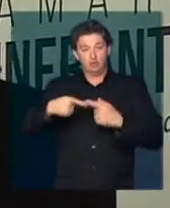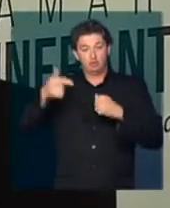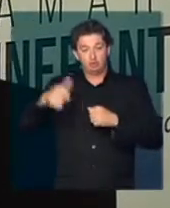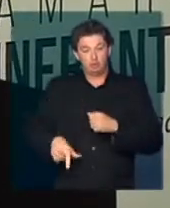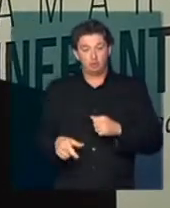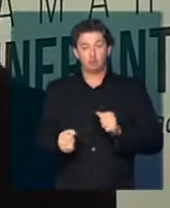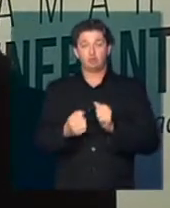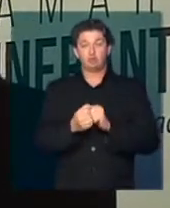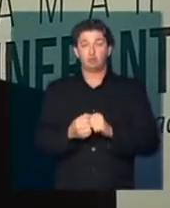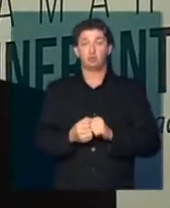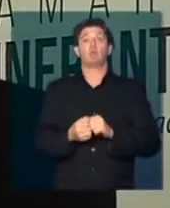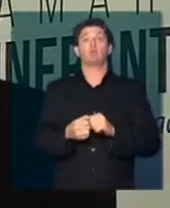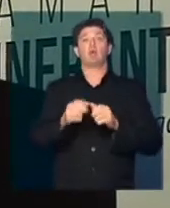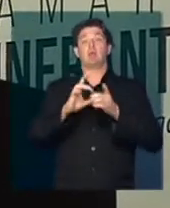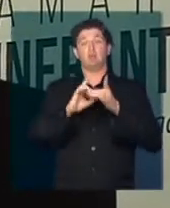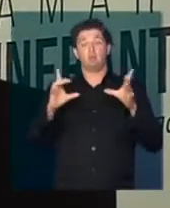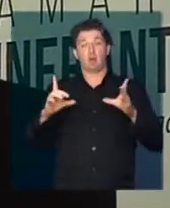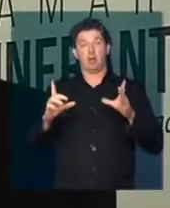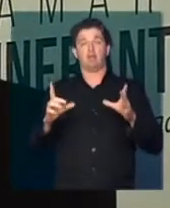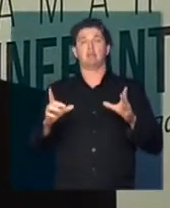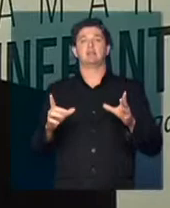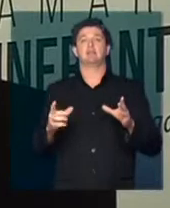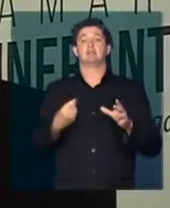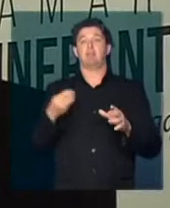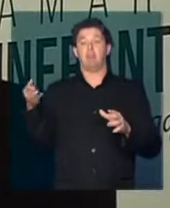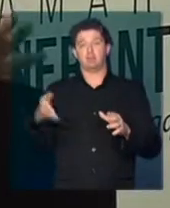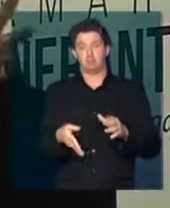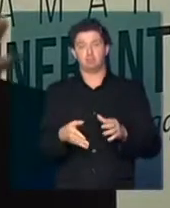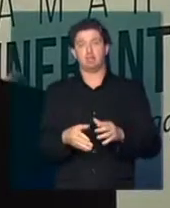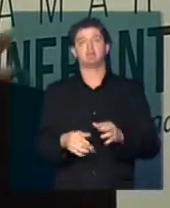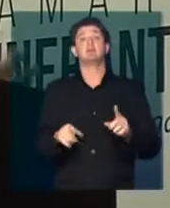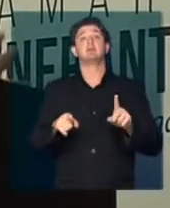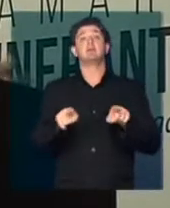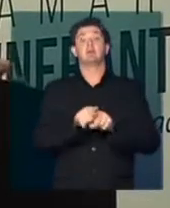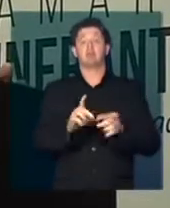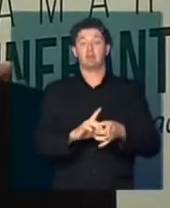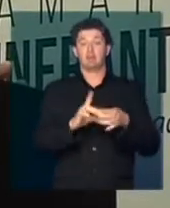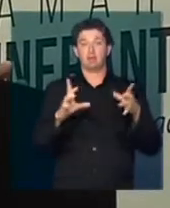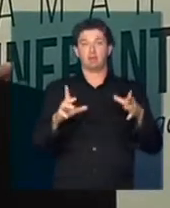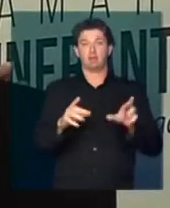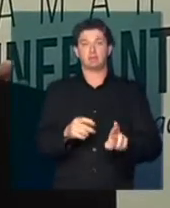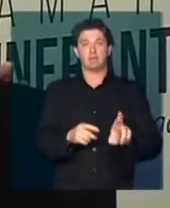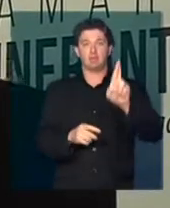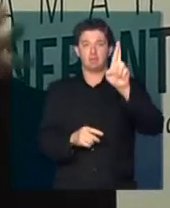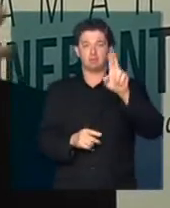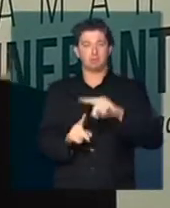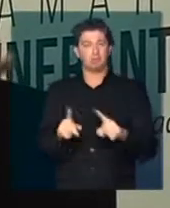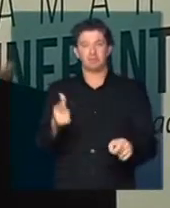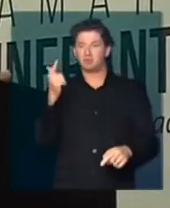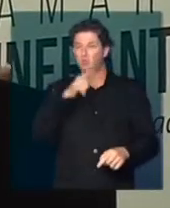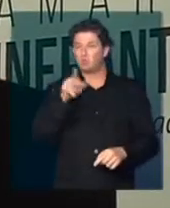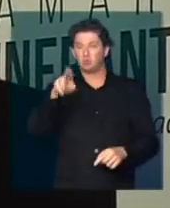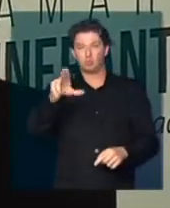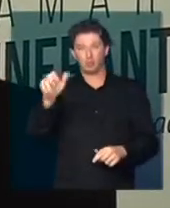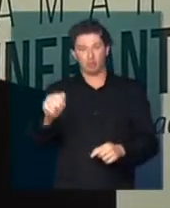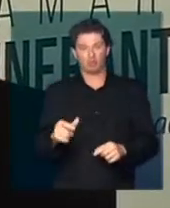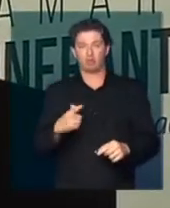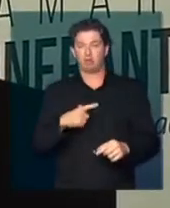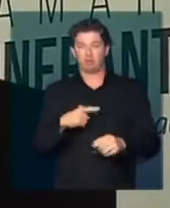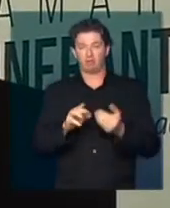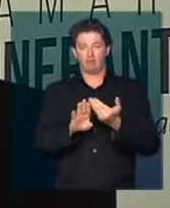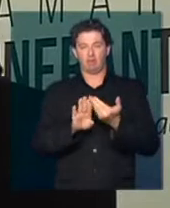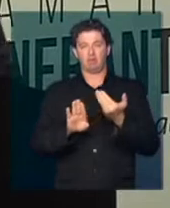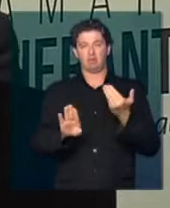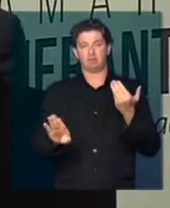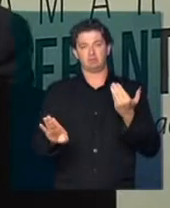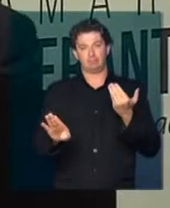democracia representativa com a democracia participativa. Mas nós nunca conseguimos, e sempre houve um